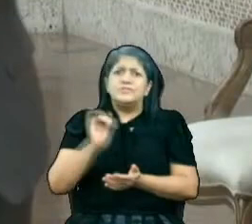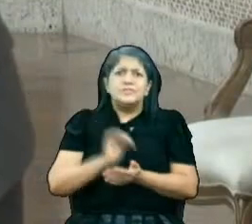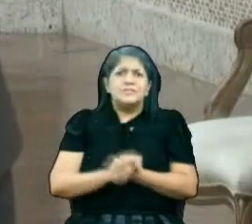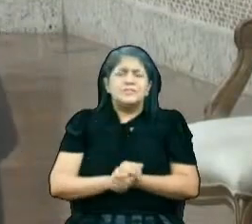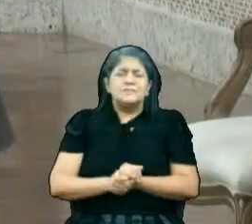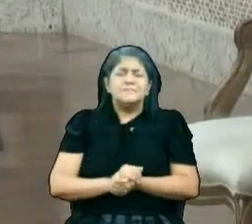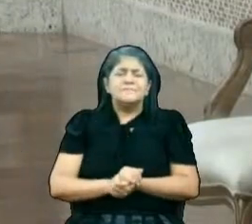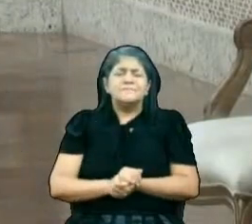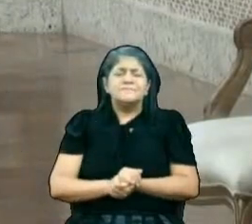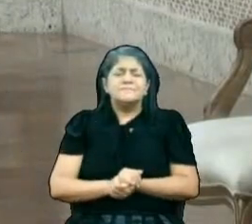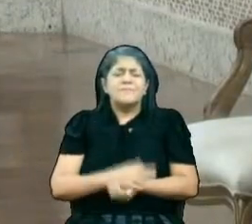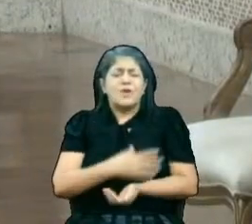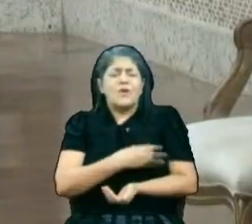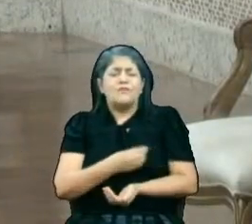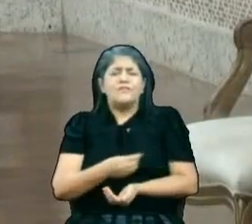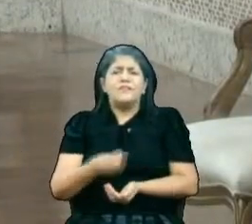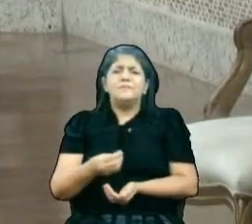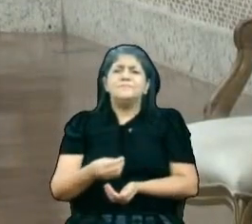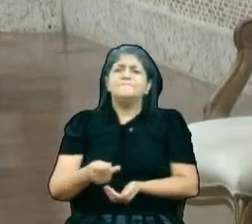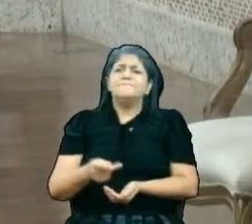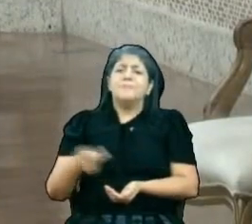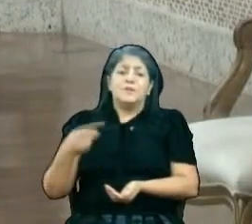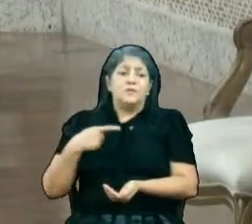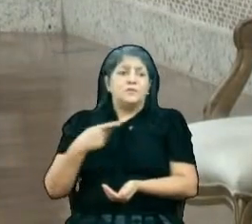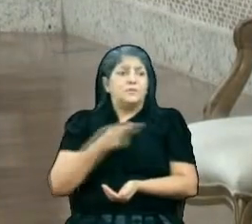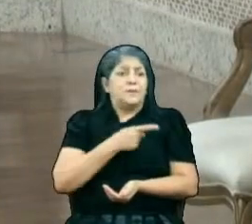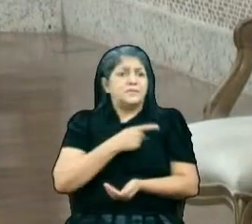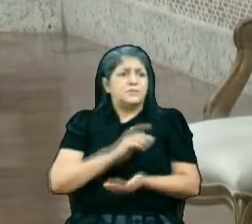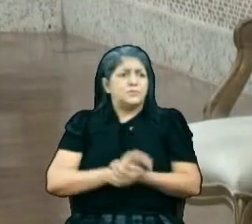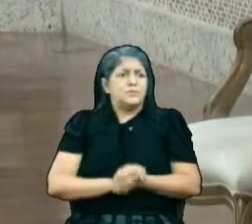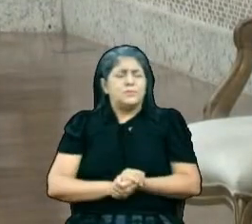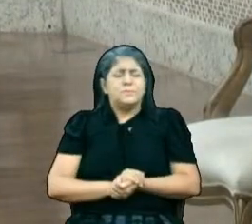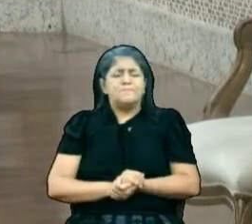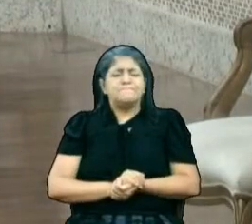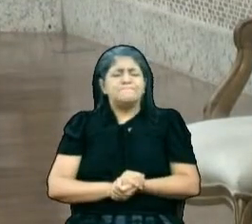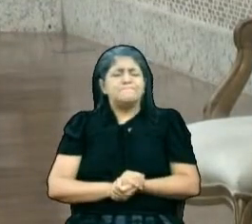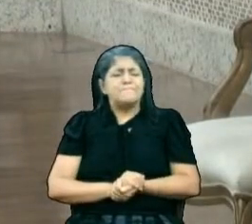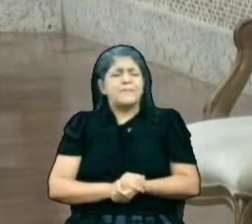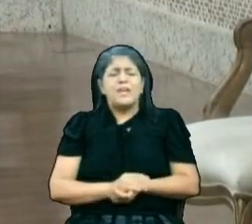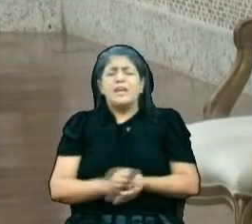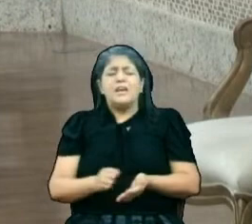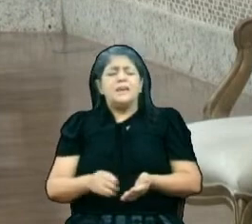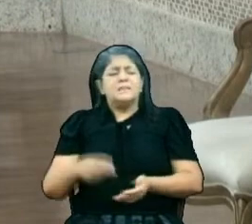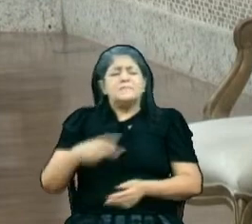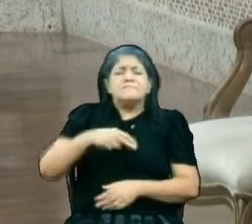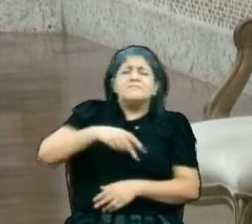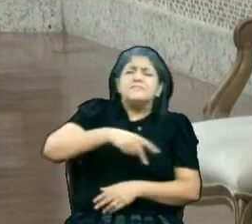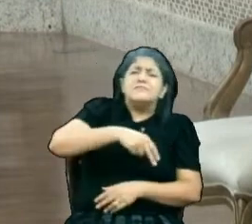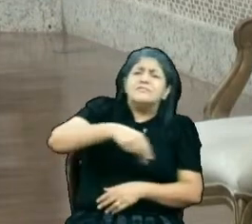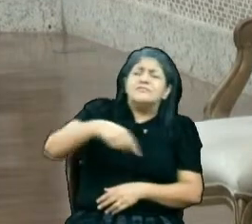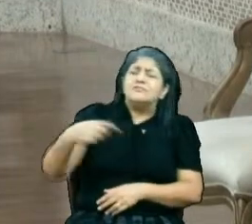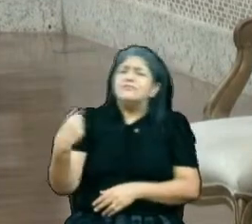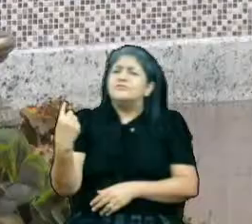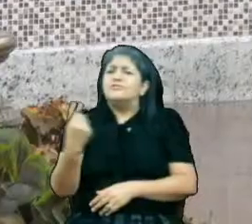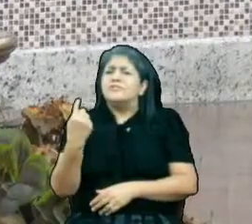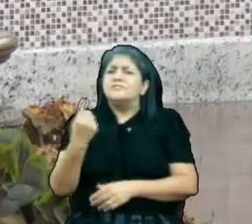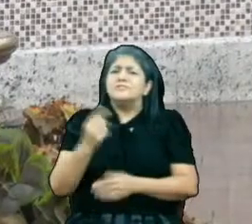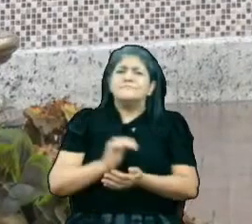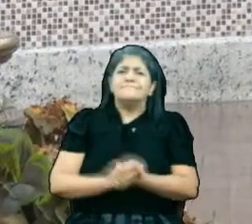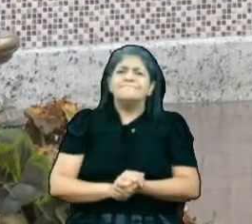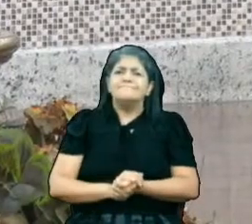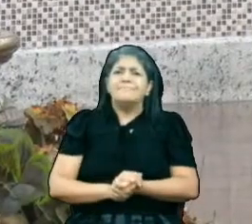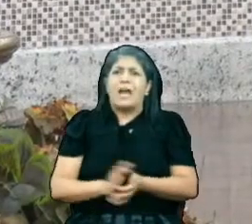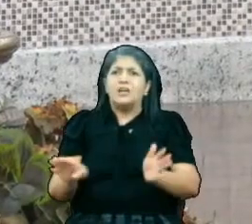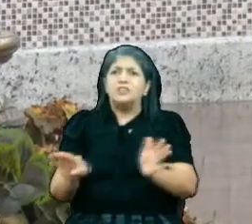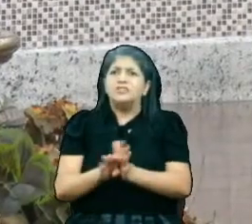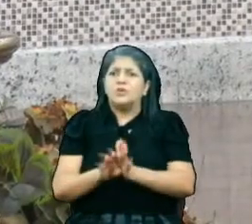história ele contou uma história que os assaltantes pegaram ele assaltaram aquele rapaz e tomou muita coisa